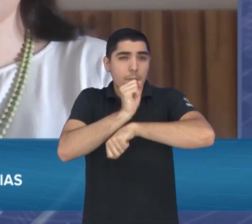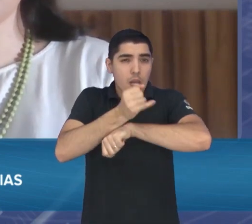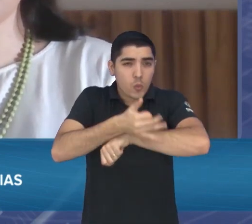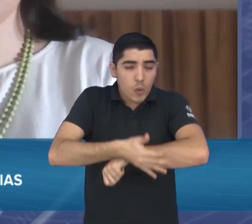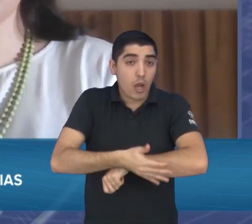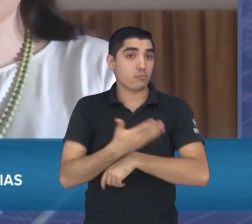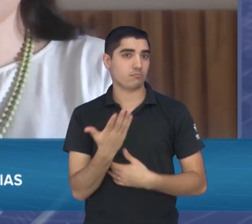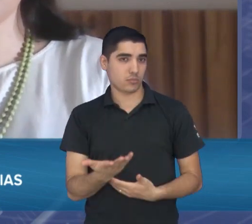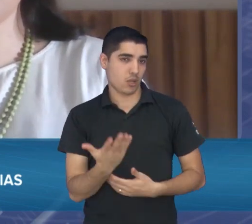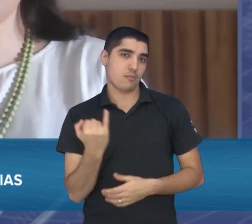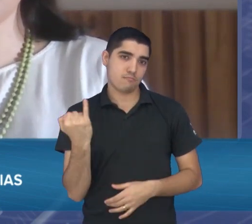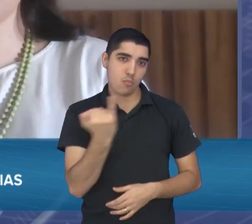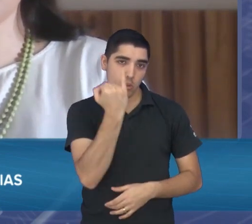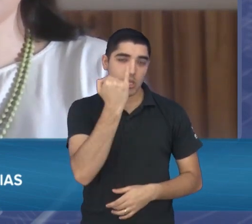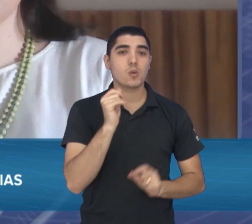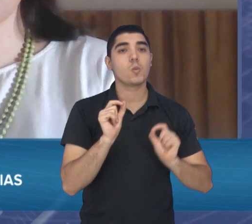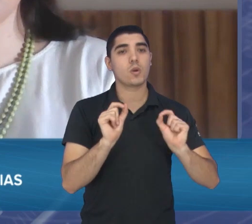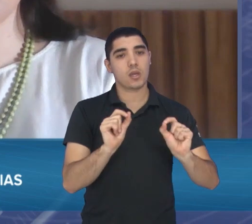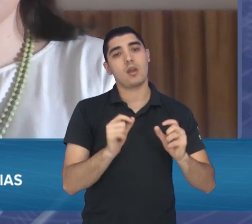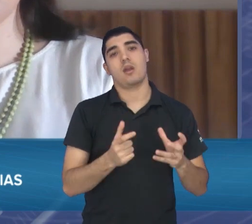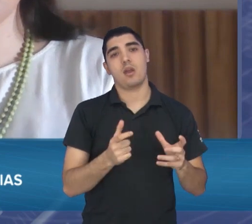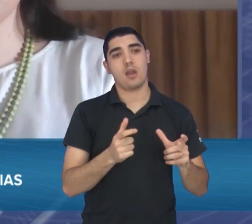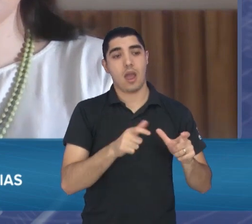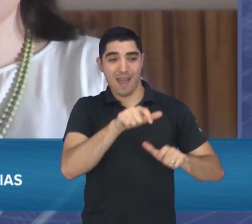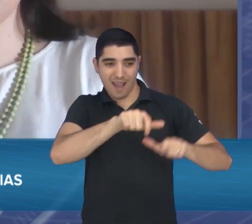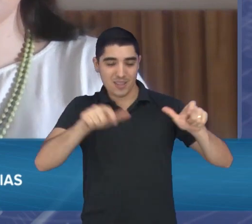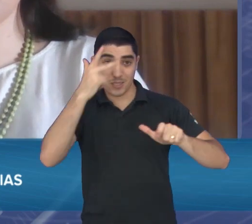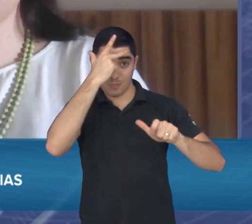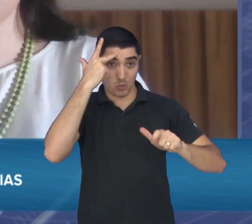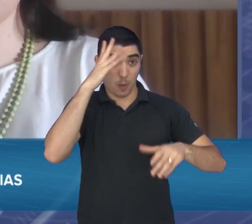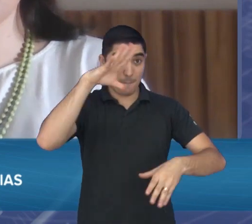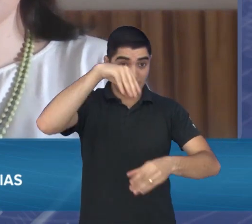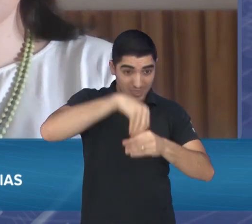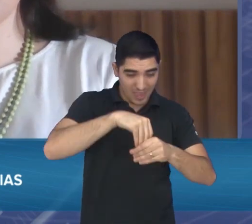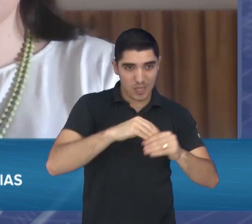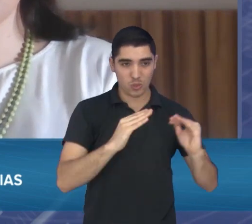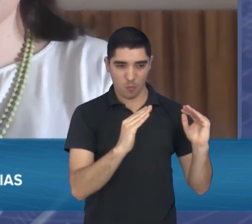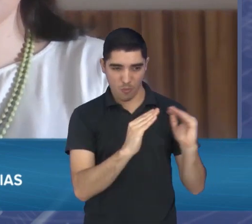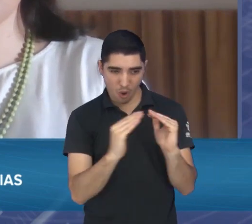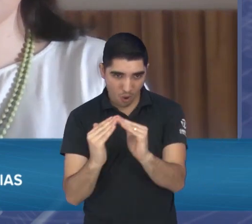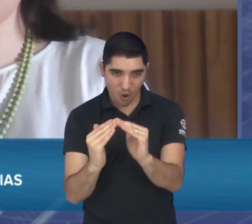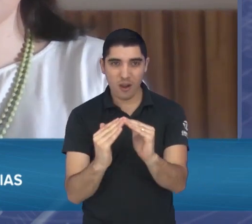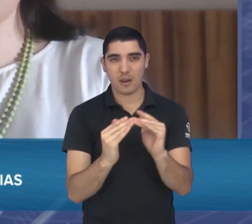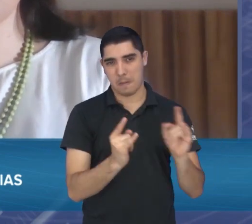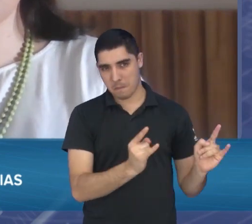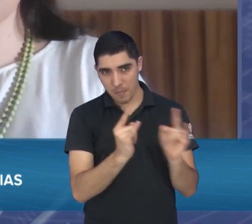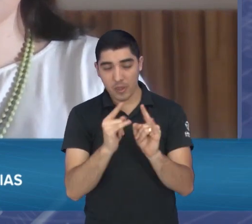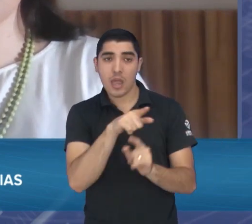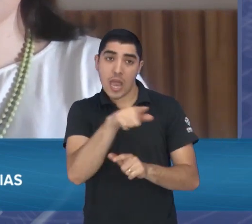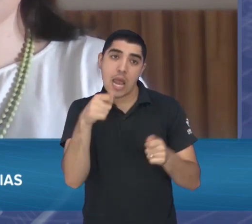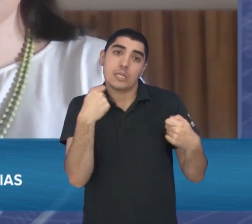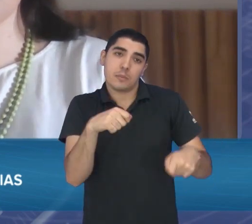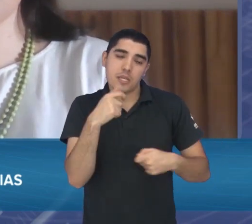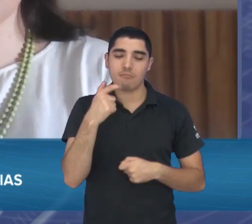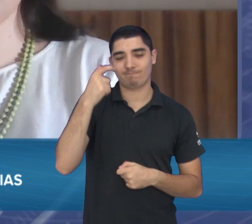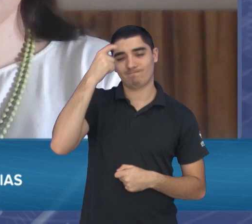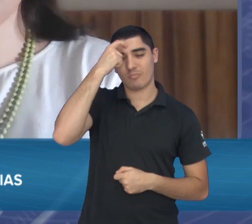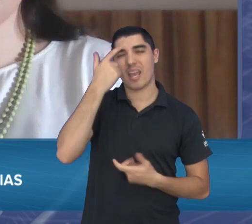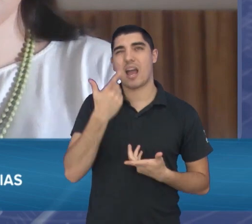é importante que os condôminos, né, que os vizinhos também tenham essa noção também, para